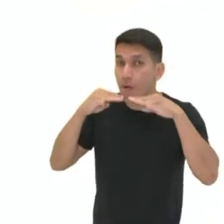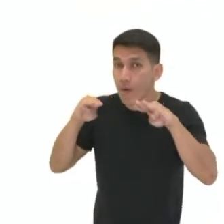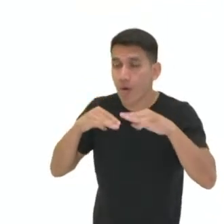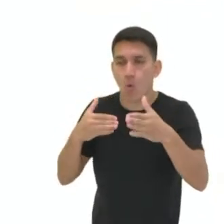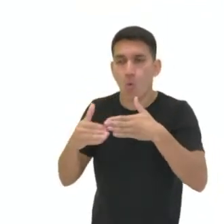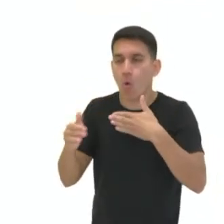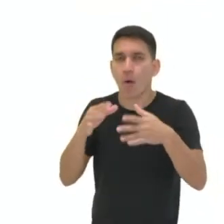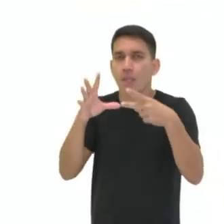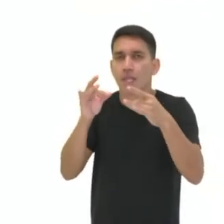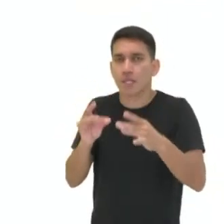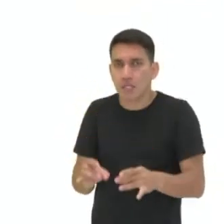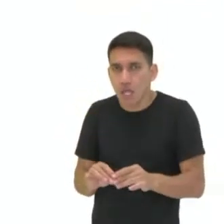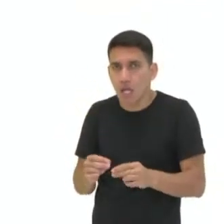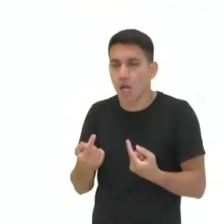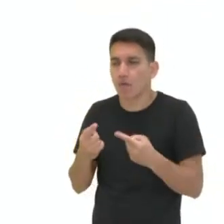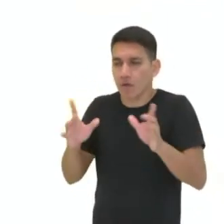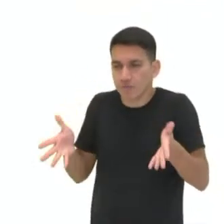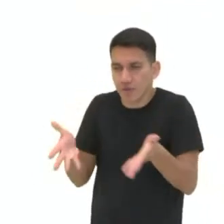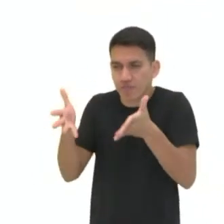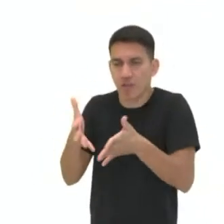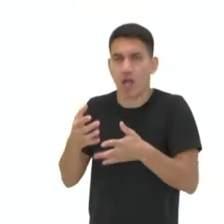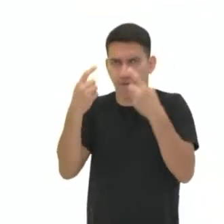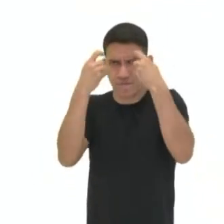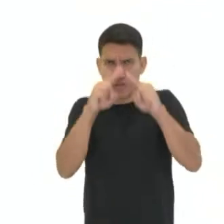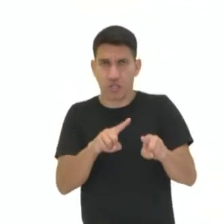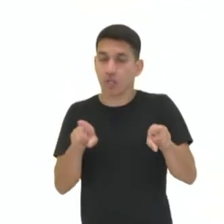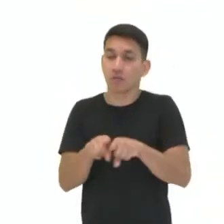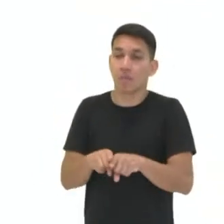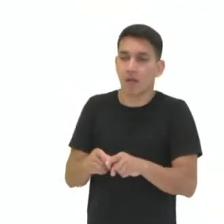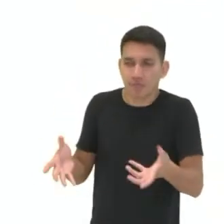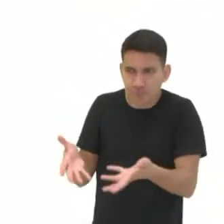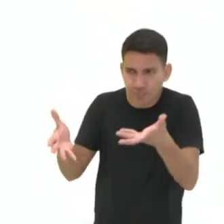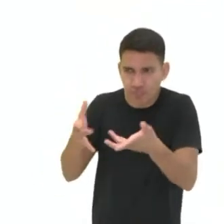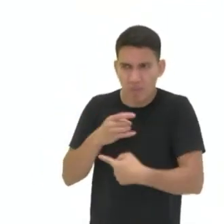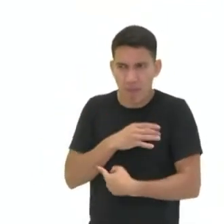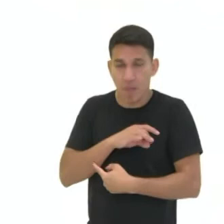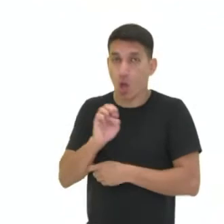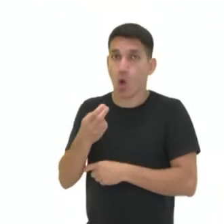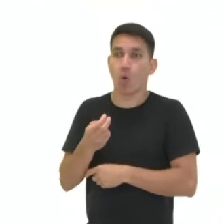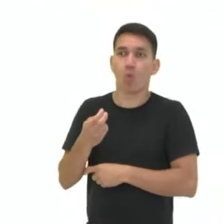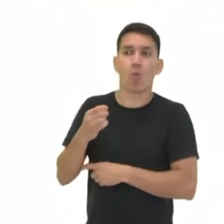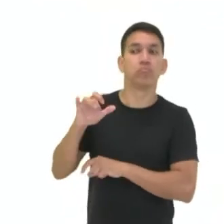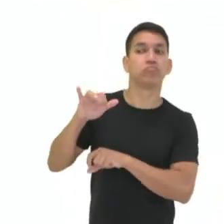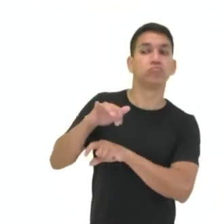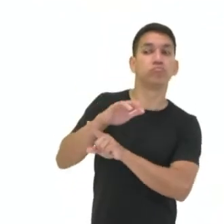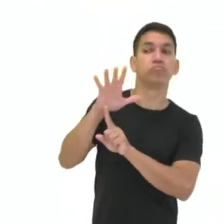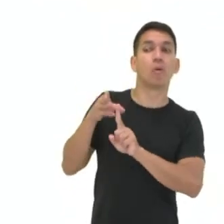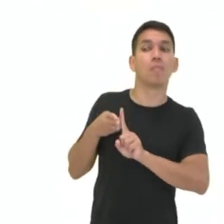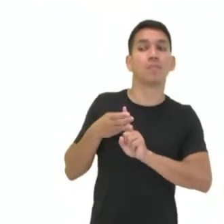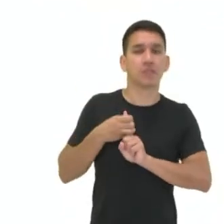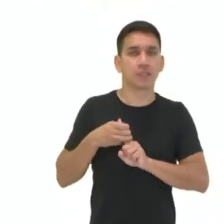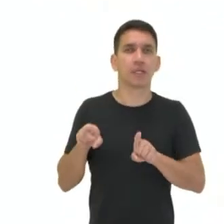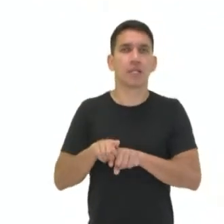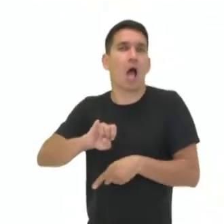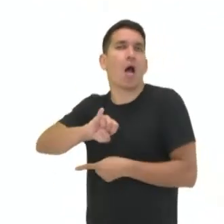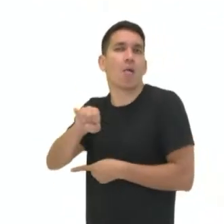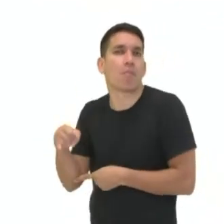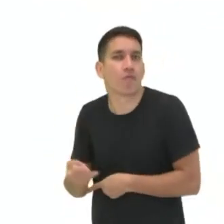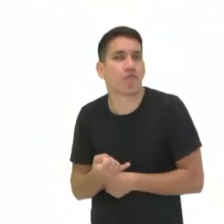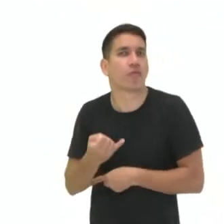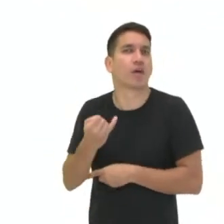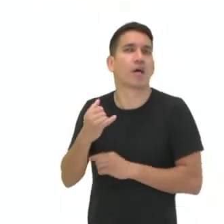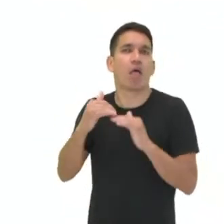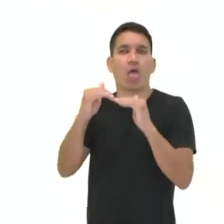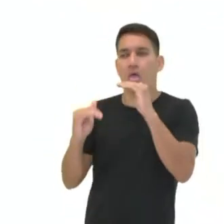natureza, que incite a violência, explore o medo ou a superstição e se aproveite da deficiência de julgamento